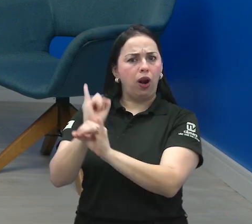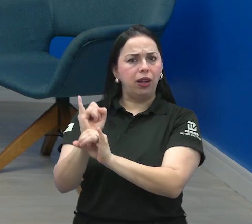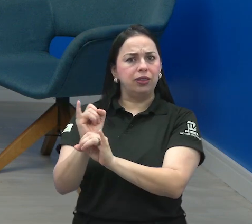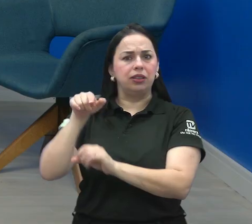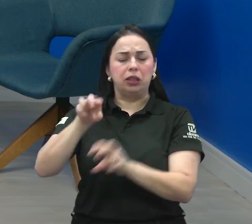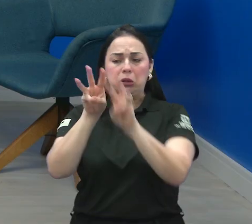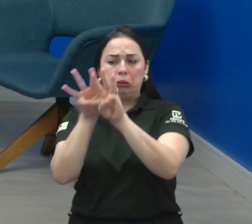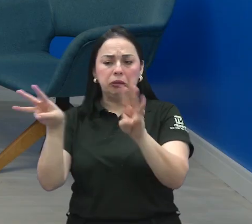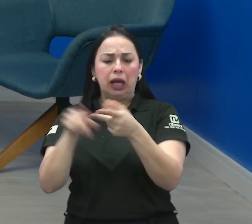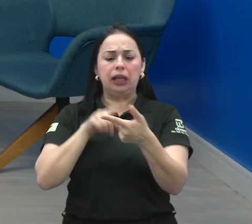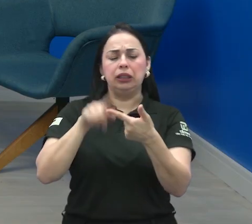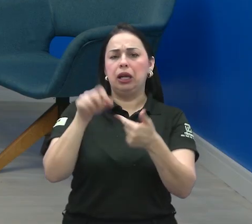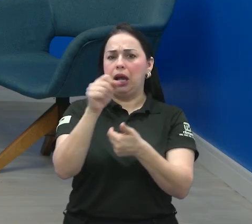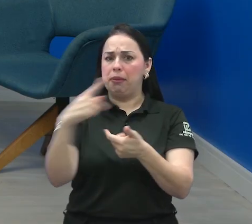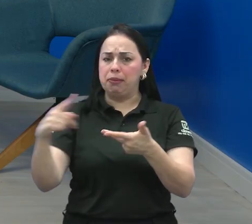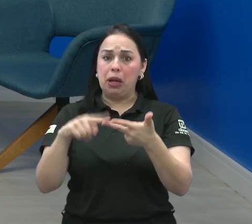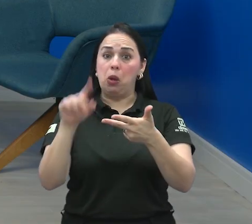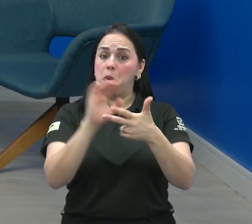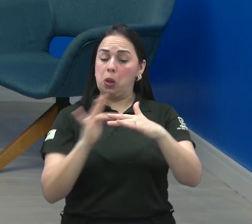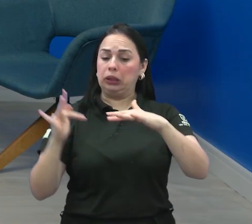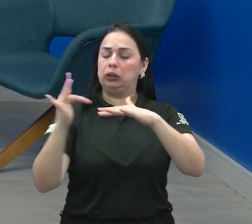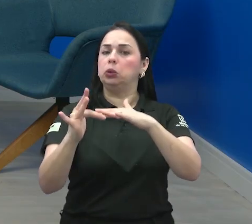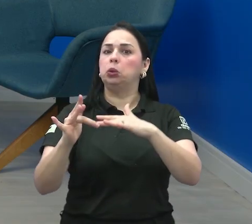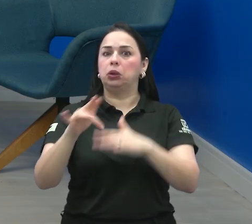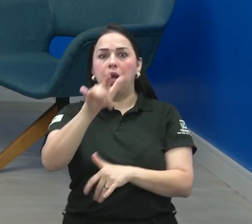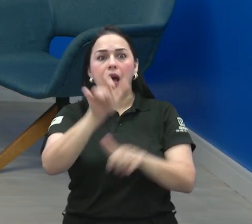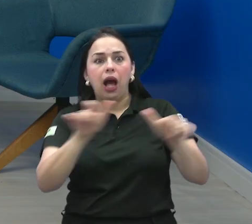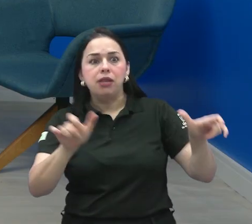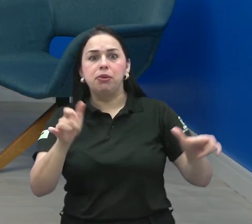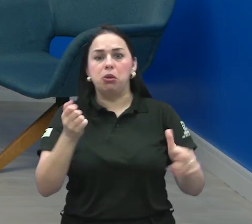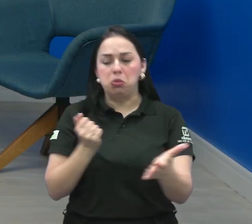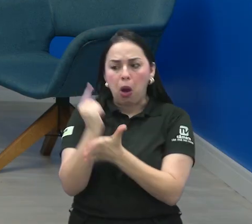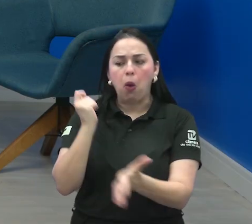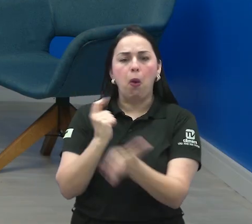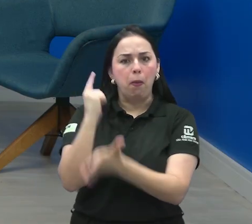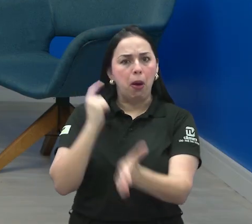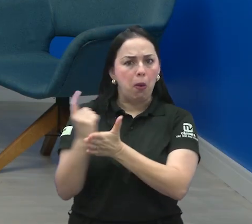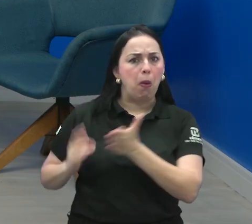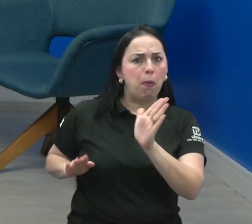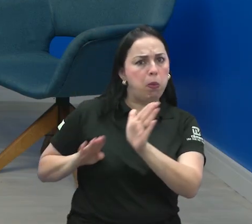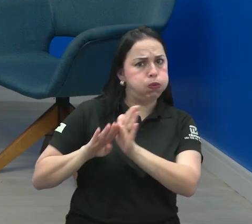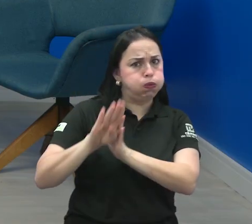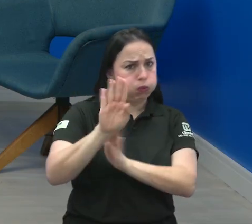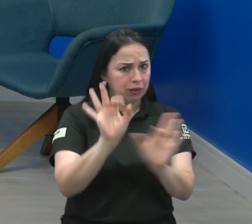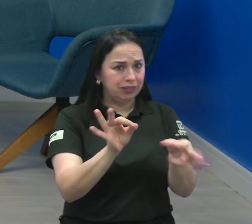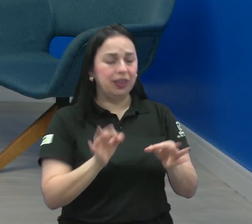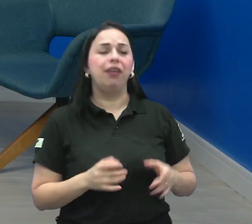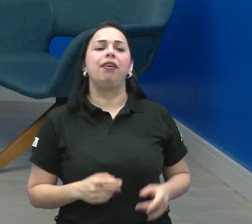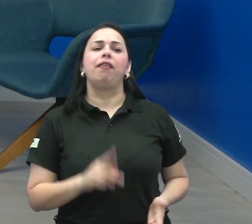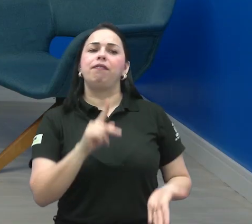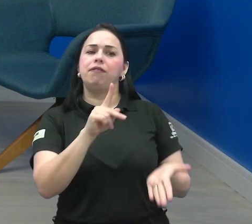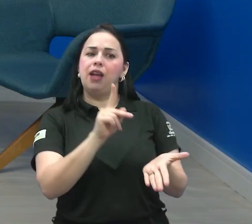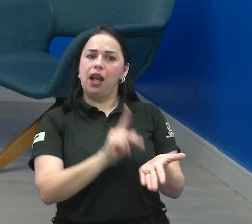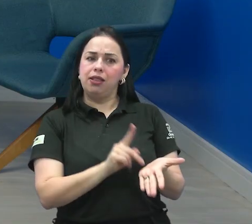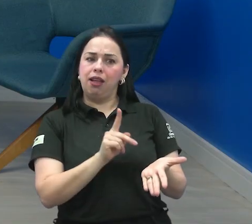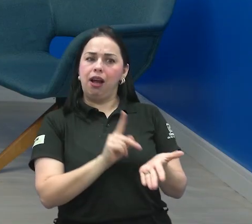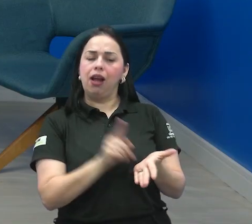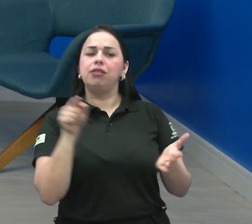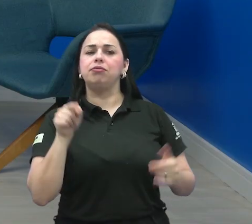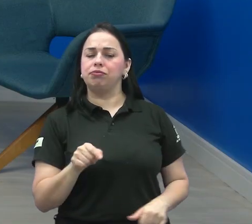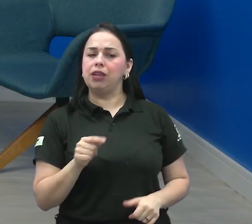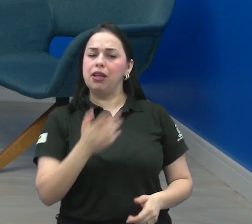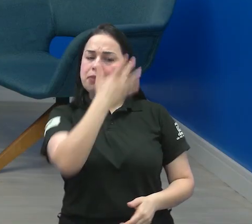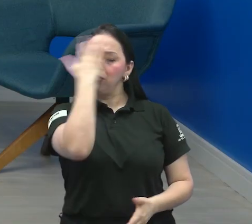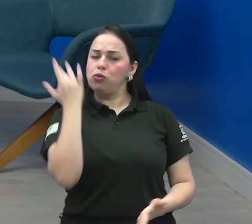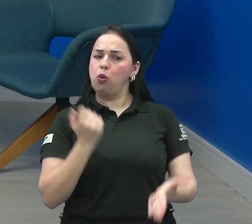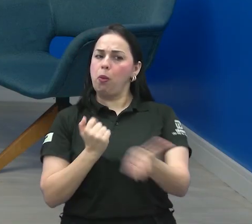através de sites, aplicativos e redes sociais estão cada vez mais presentes no nosso cotidiano, né, Paulo? Verdade, Érica. As